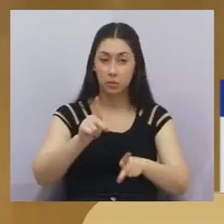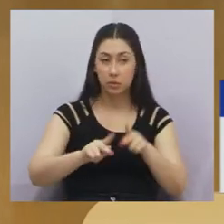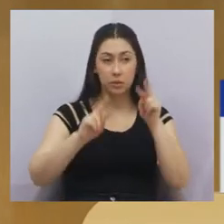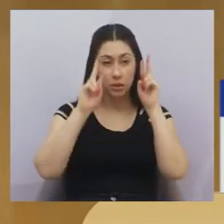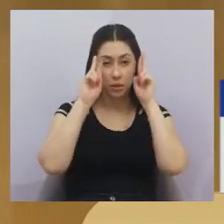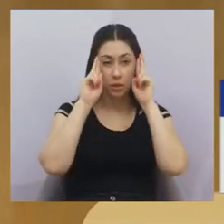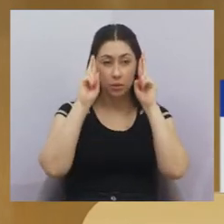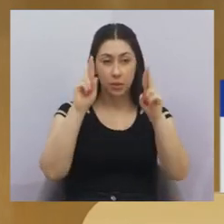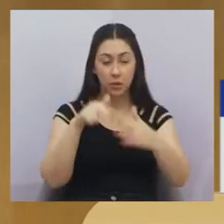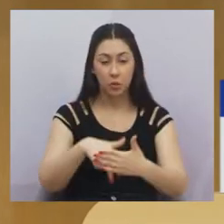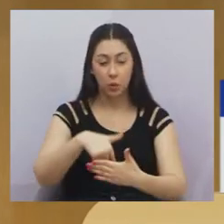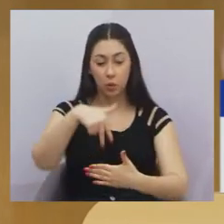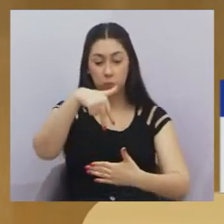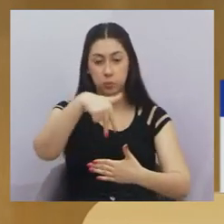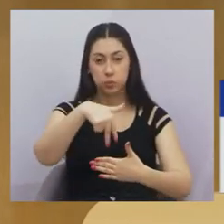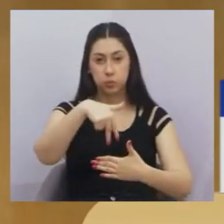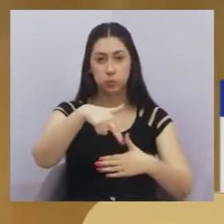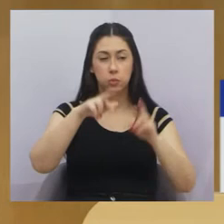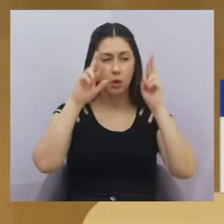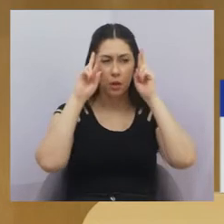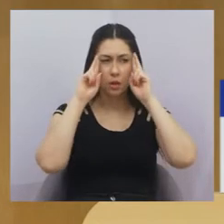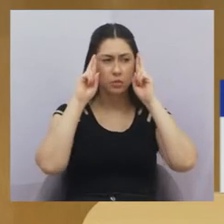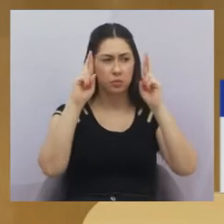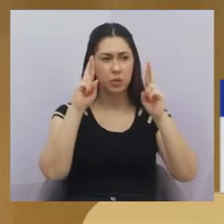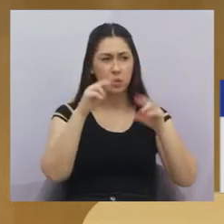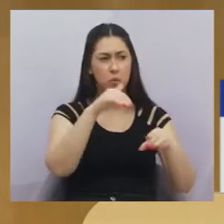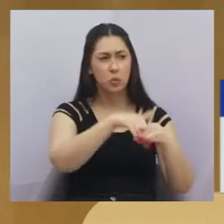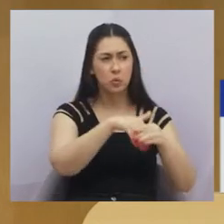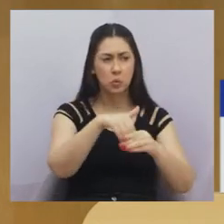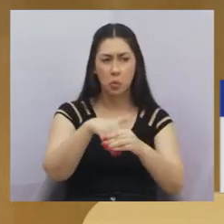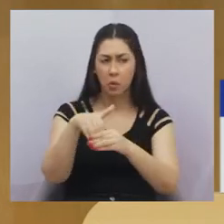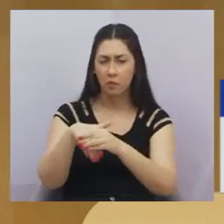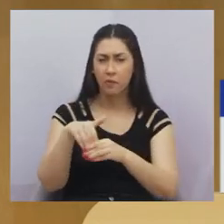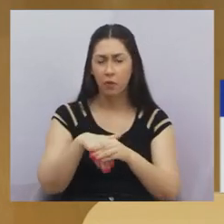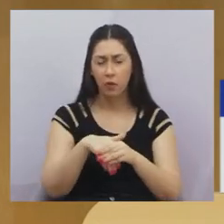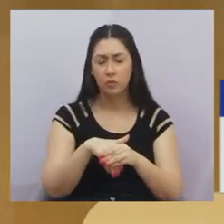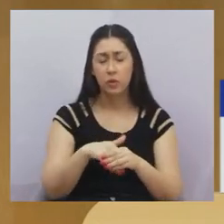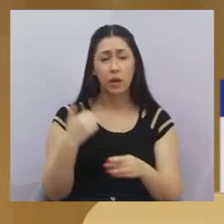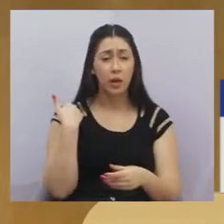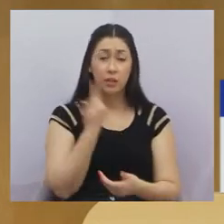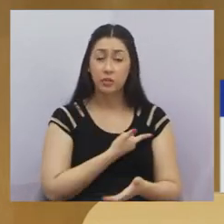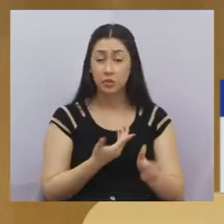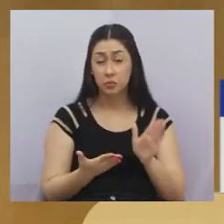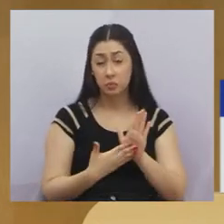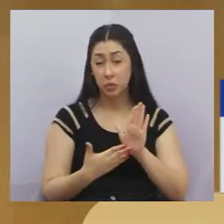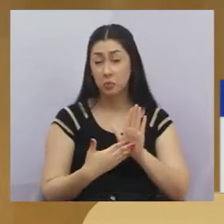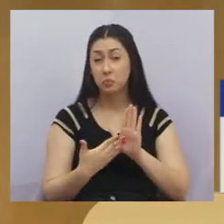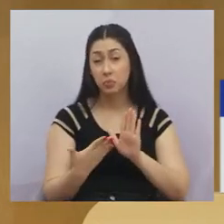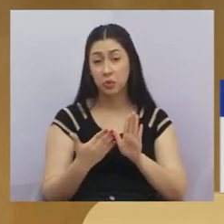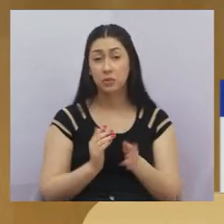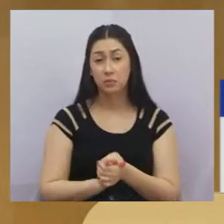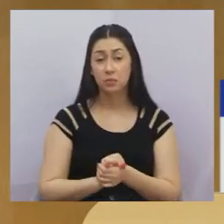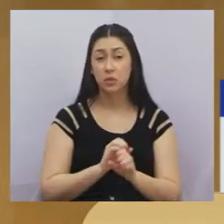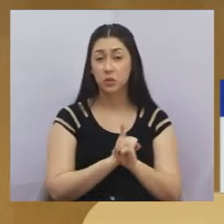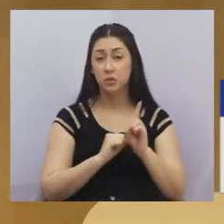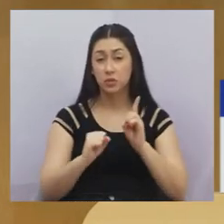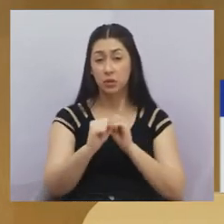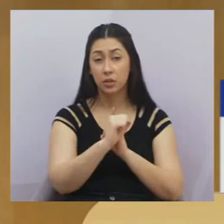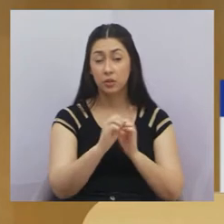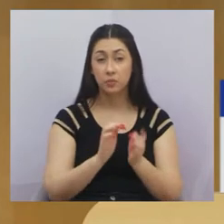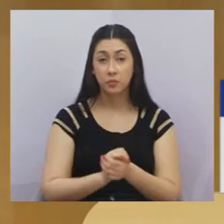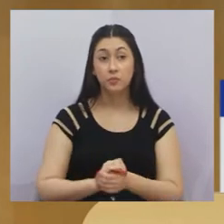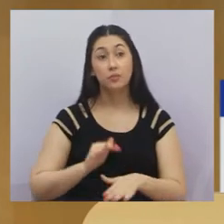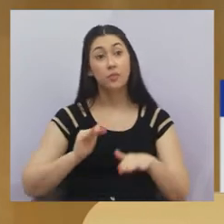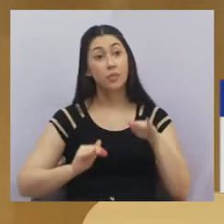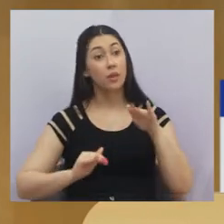quando sobe aqui nesse púlpito, respeito quando vota na lei, daquilo que nós estamos propondo para a nossa sociedade. E,